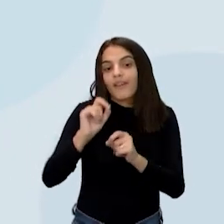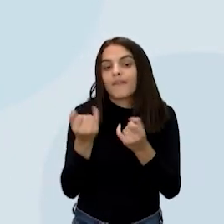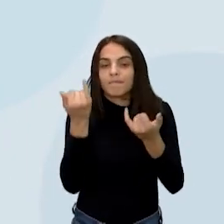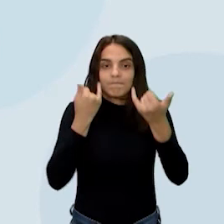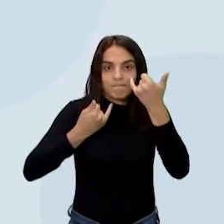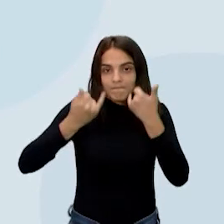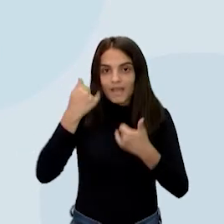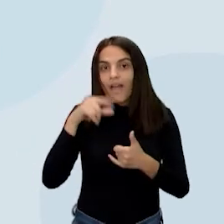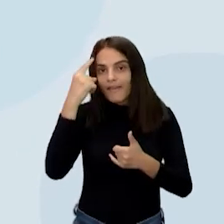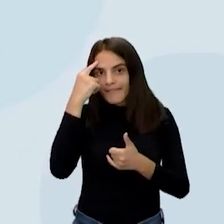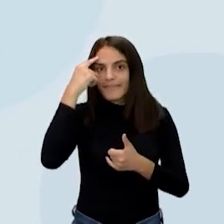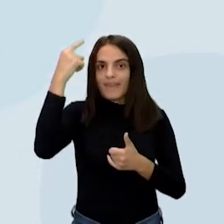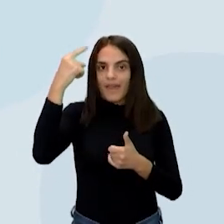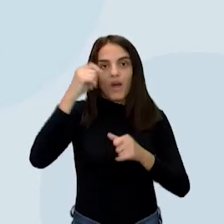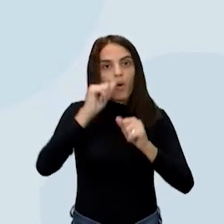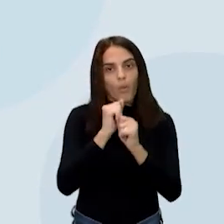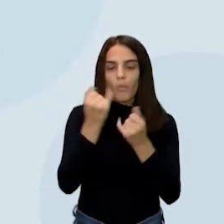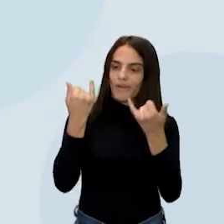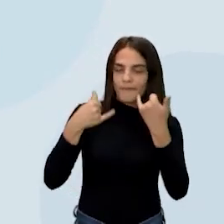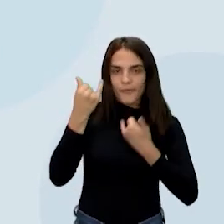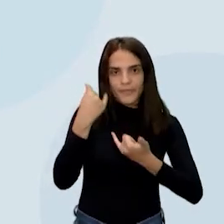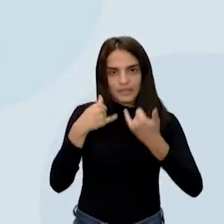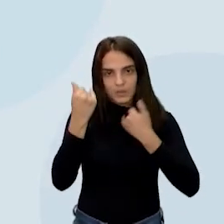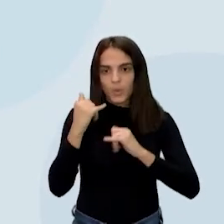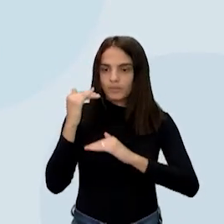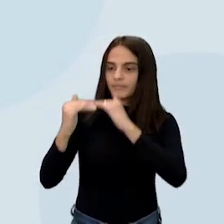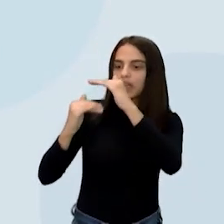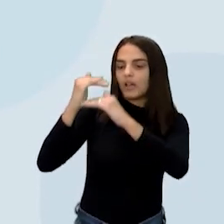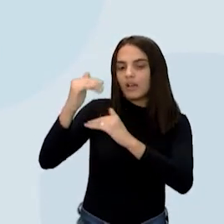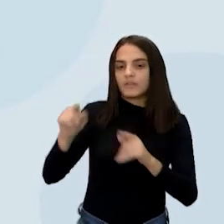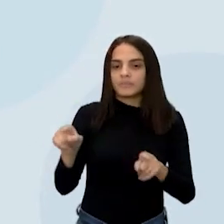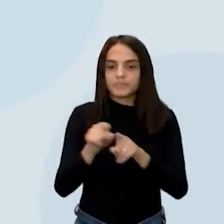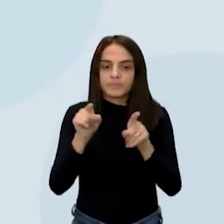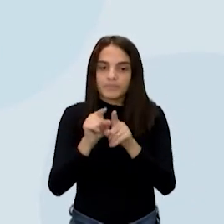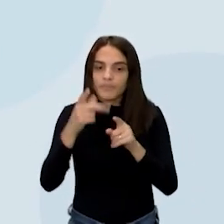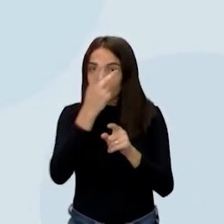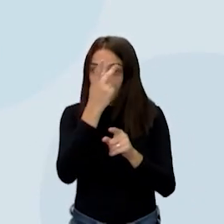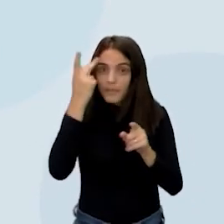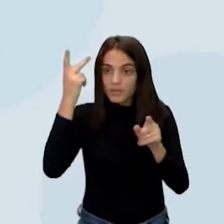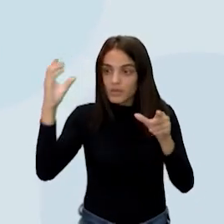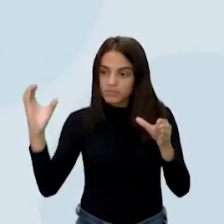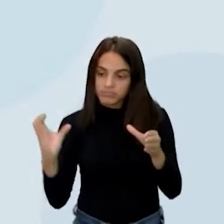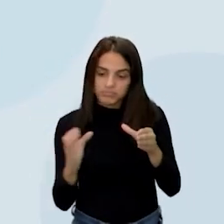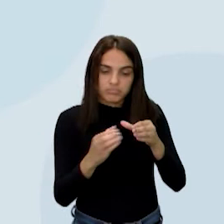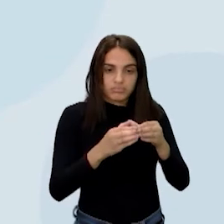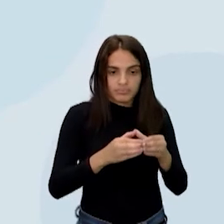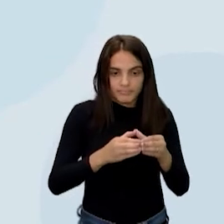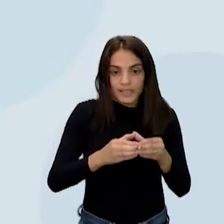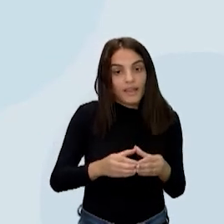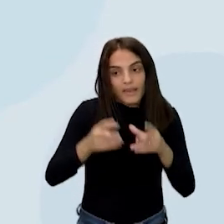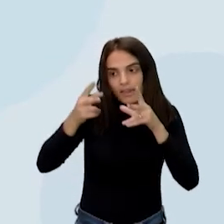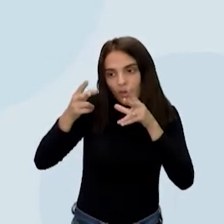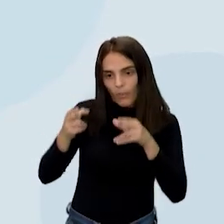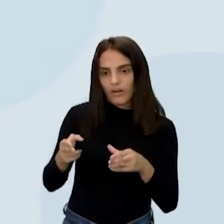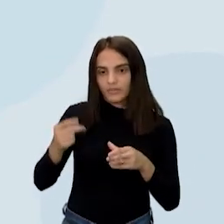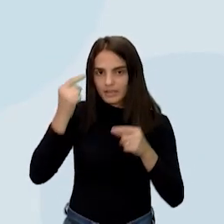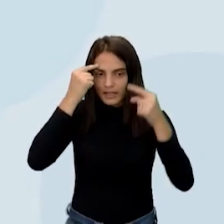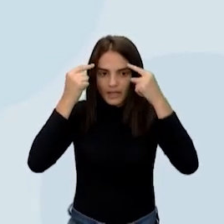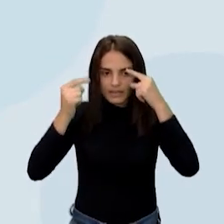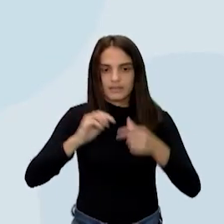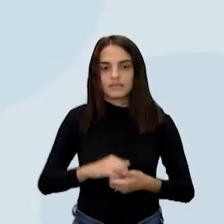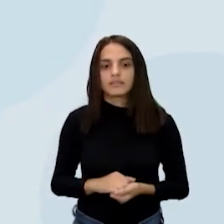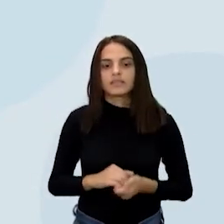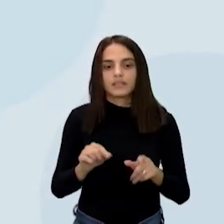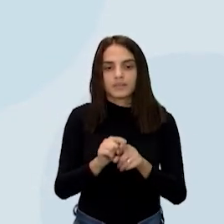uma ideia, uma informação, promover uma causa e reunir pessoas com as mesmas ideologias. Para